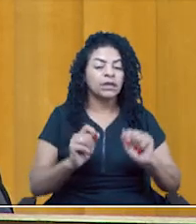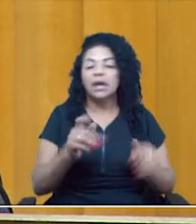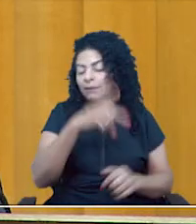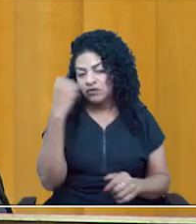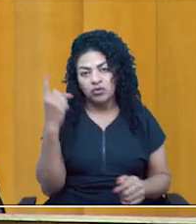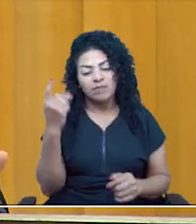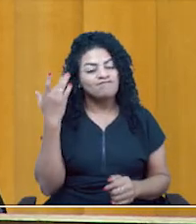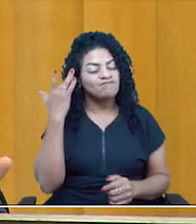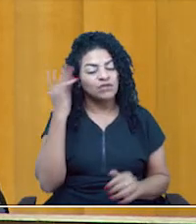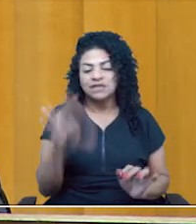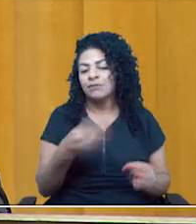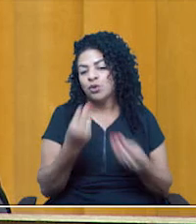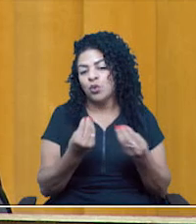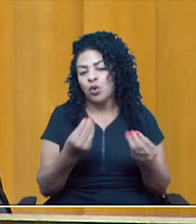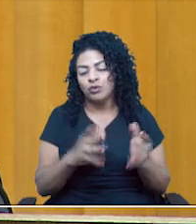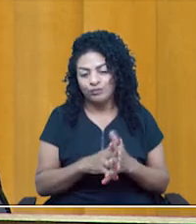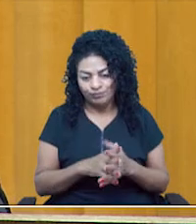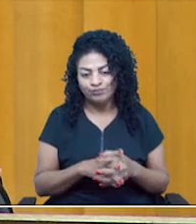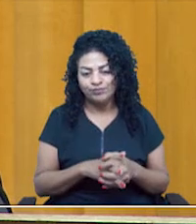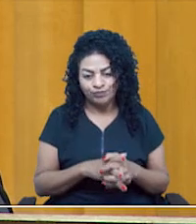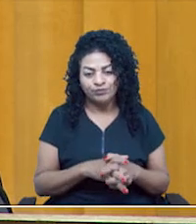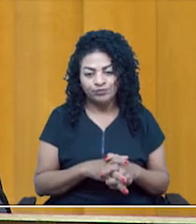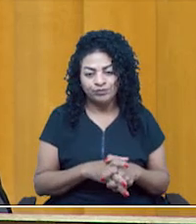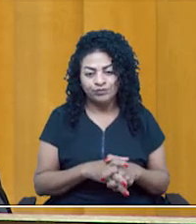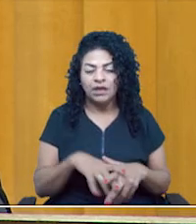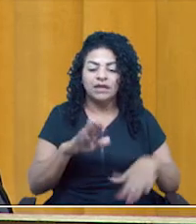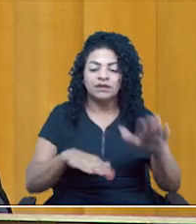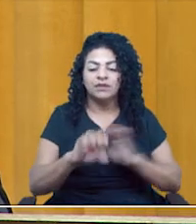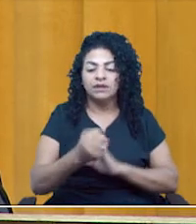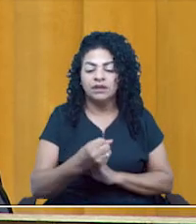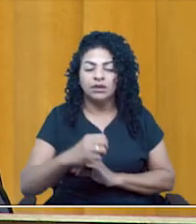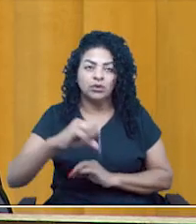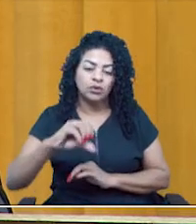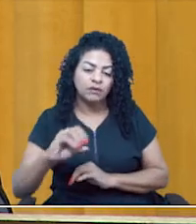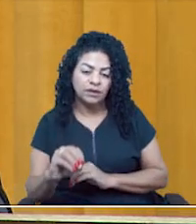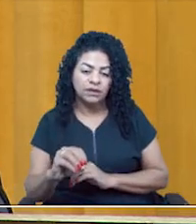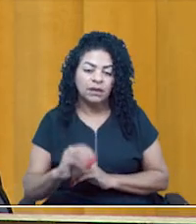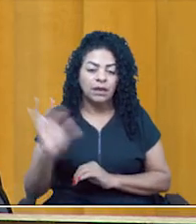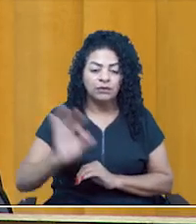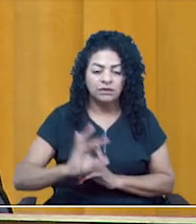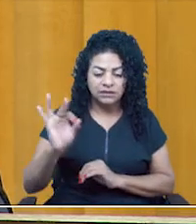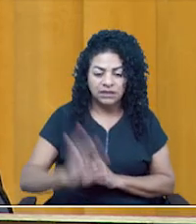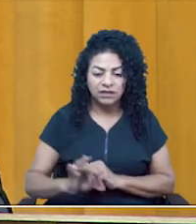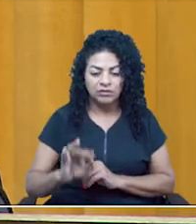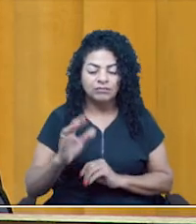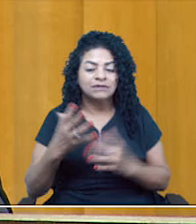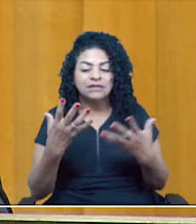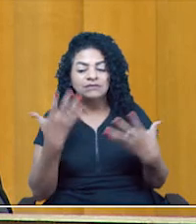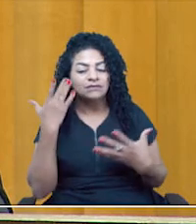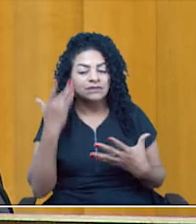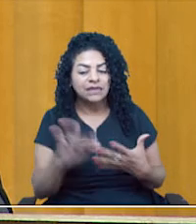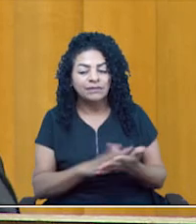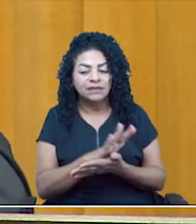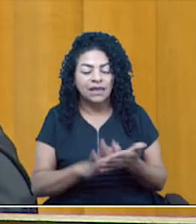porque ele é, estima-se, mais de 80% ou 90% não notificado. E por que, que a gente diz isso? A gente diz